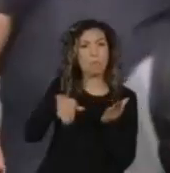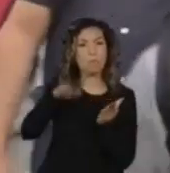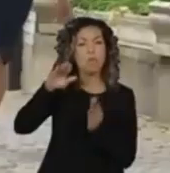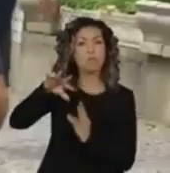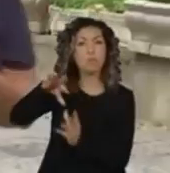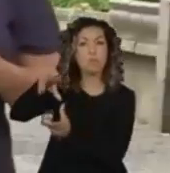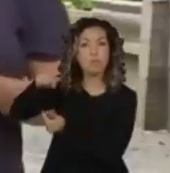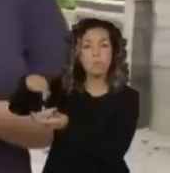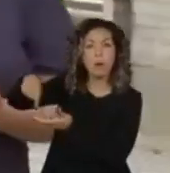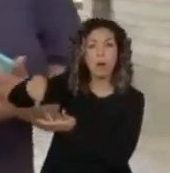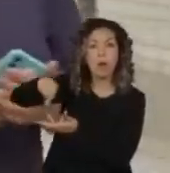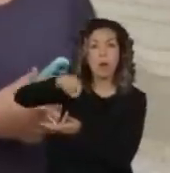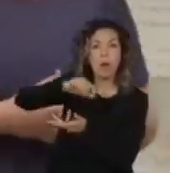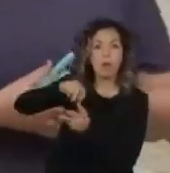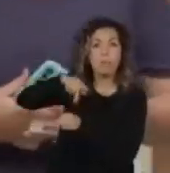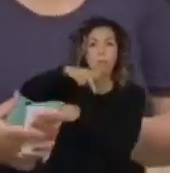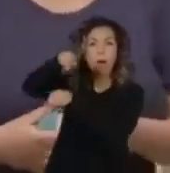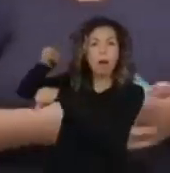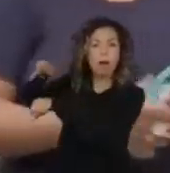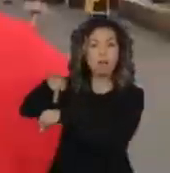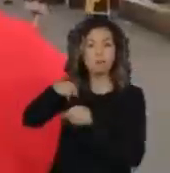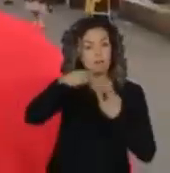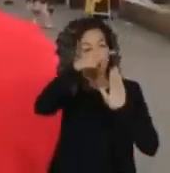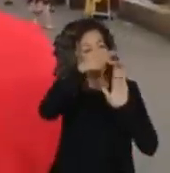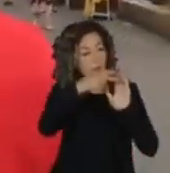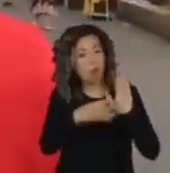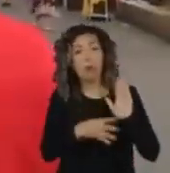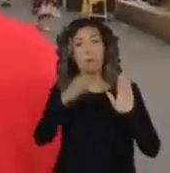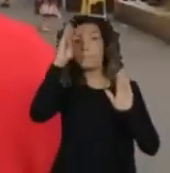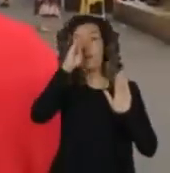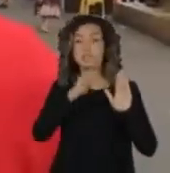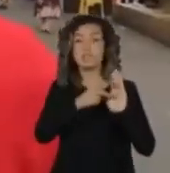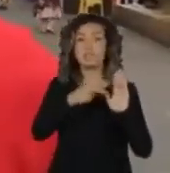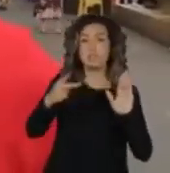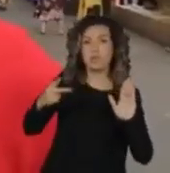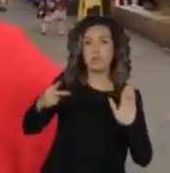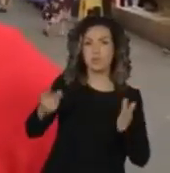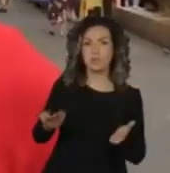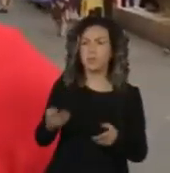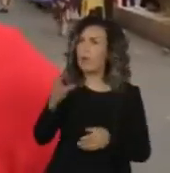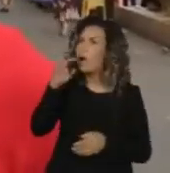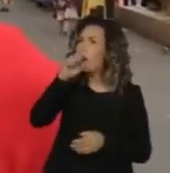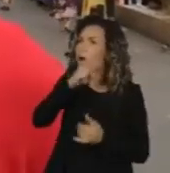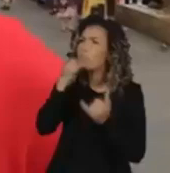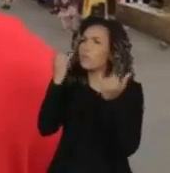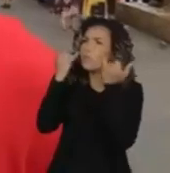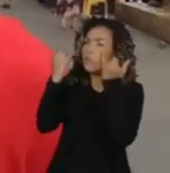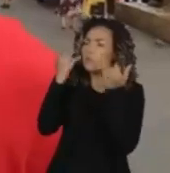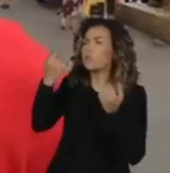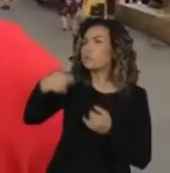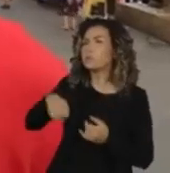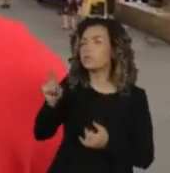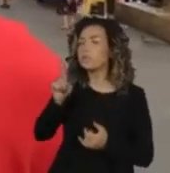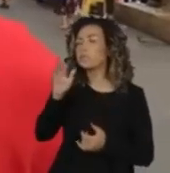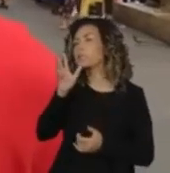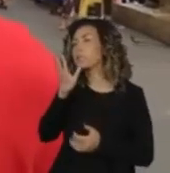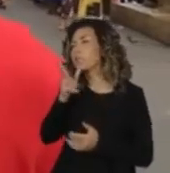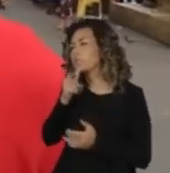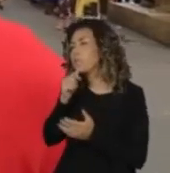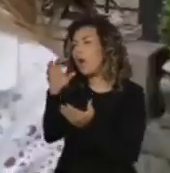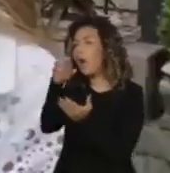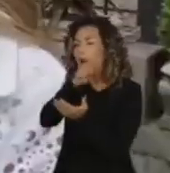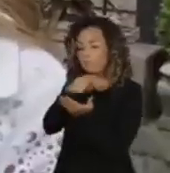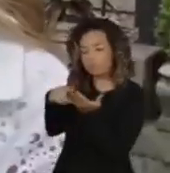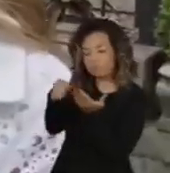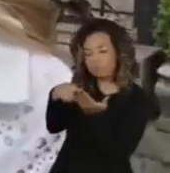inteiro. Mas será que se informam por ela? Informação mais rápida, não precisa buscar muito, só abrir e já